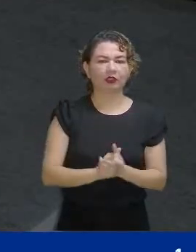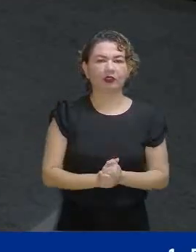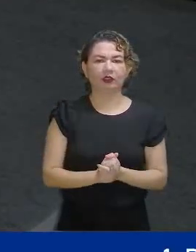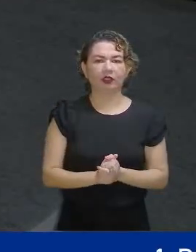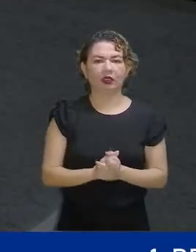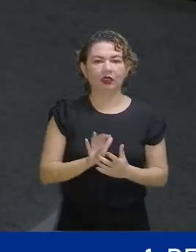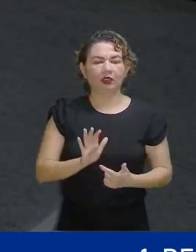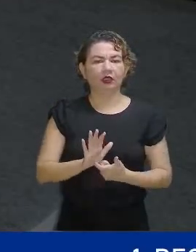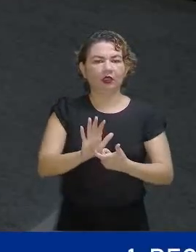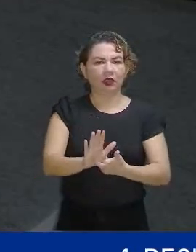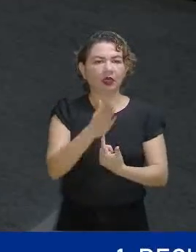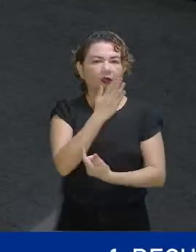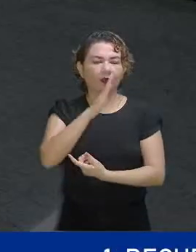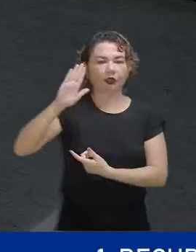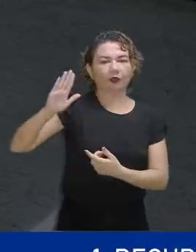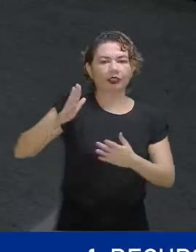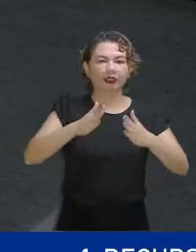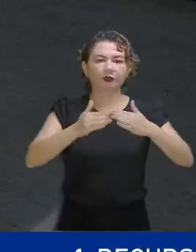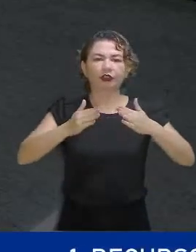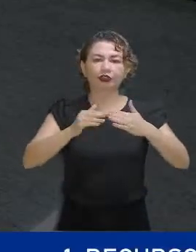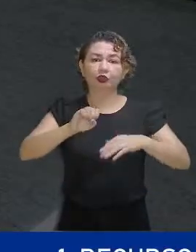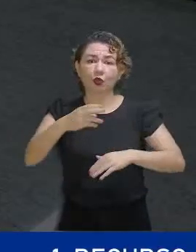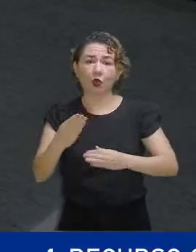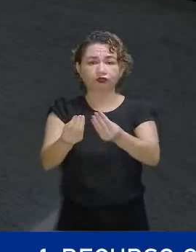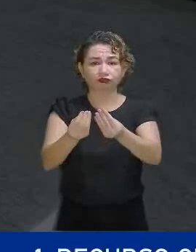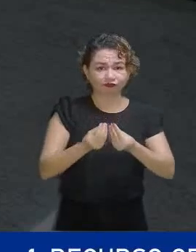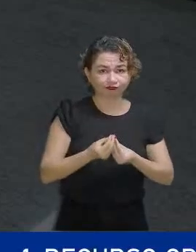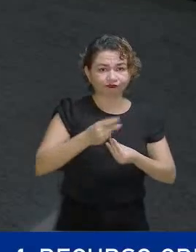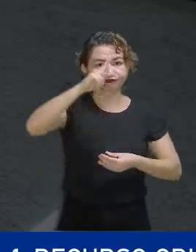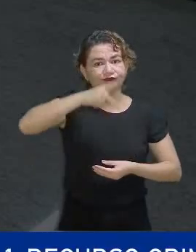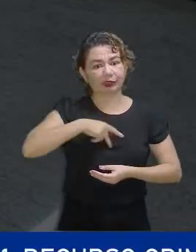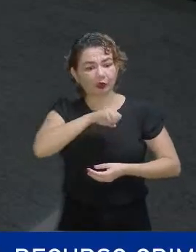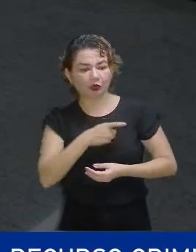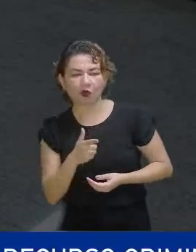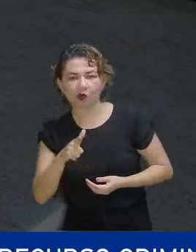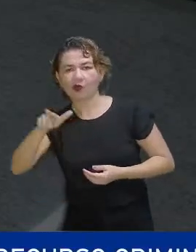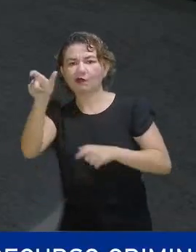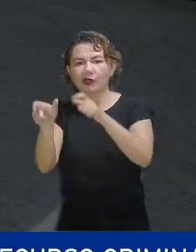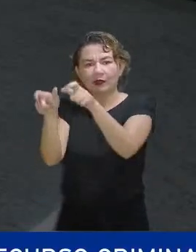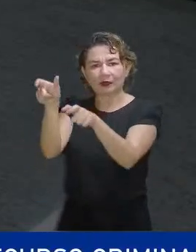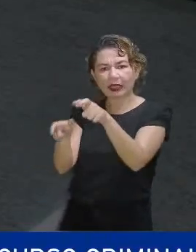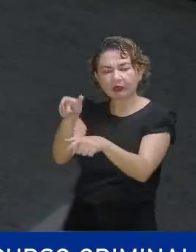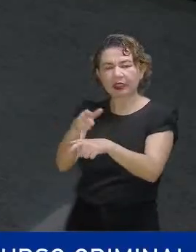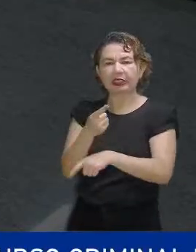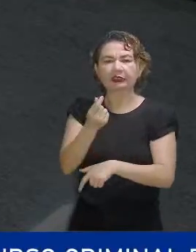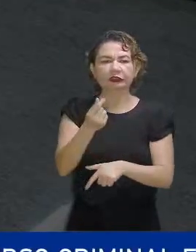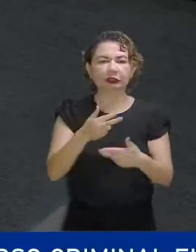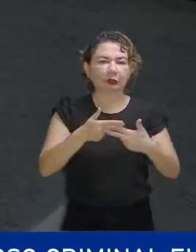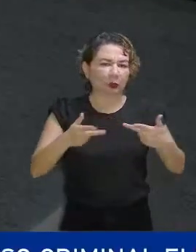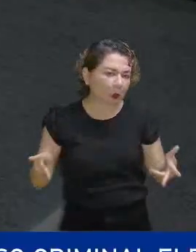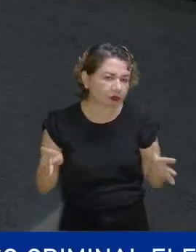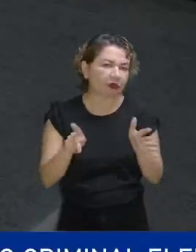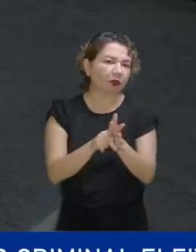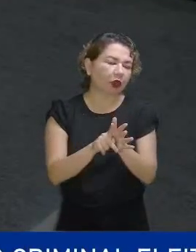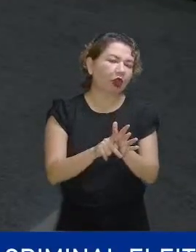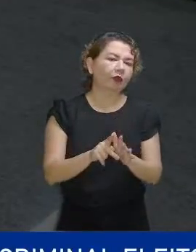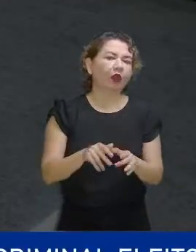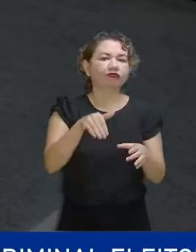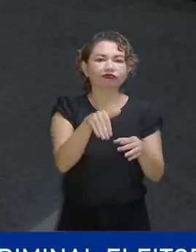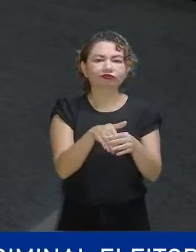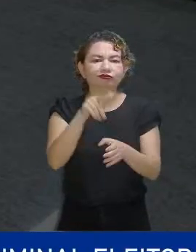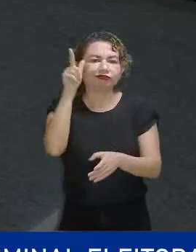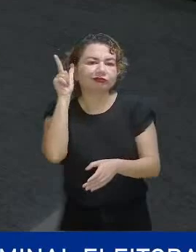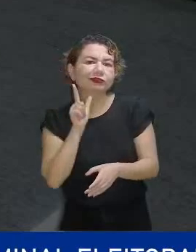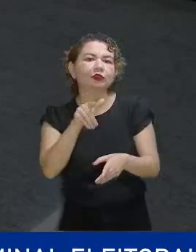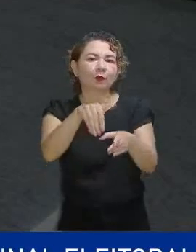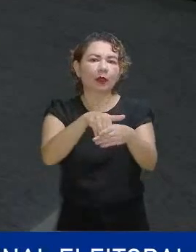dar, oferecer, prometer, solicitar ou receber para si ou para outrem dinheiro, dádiva ou qualquer outra vantagem para